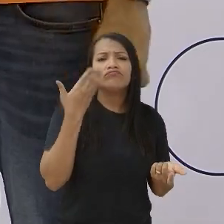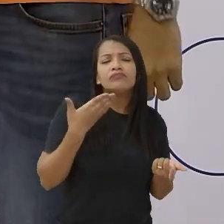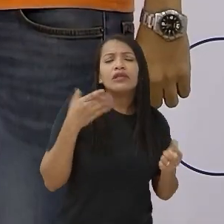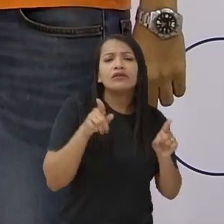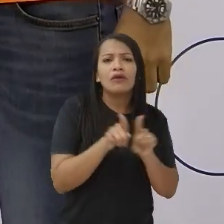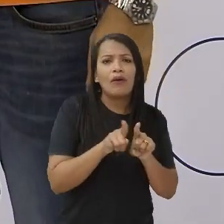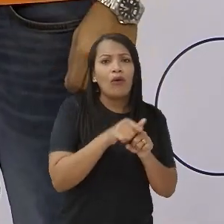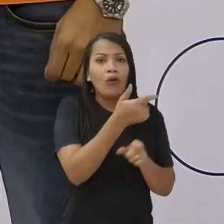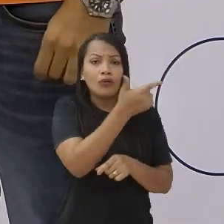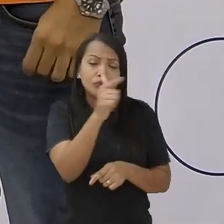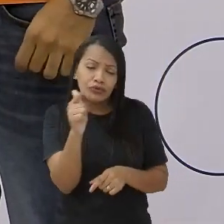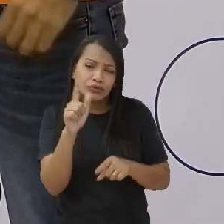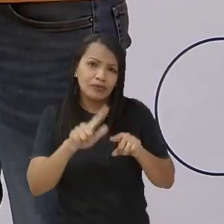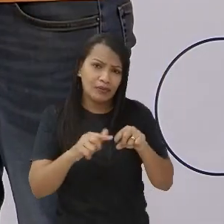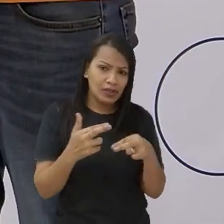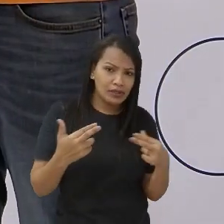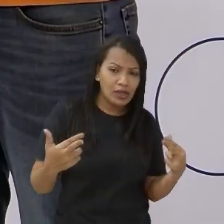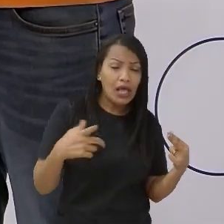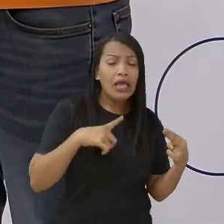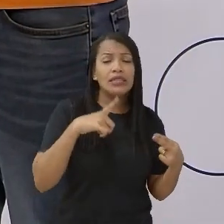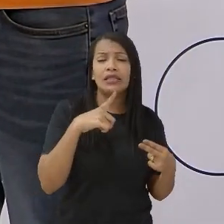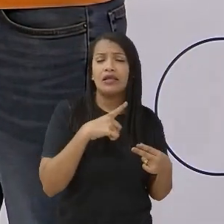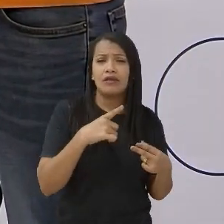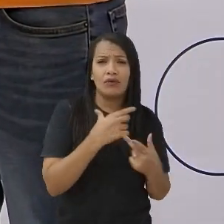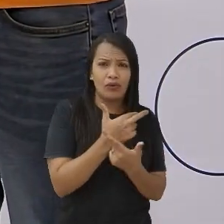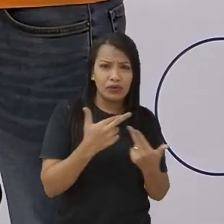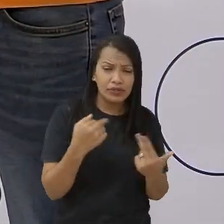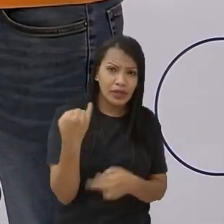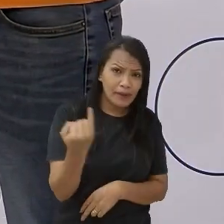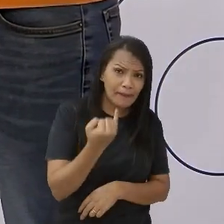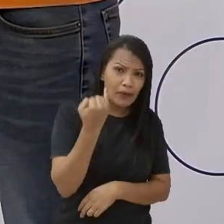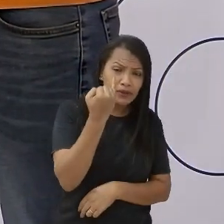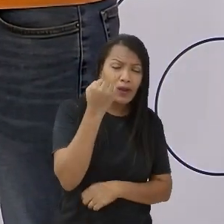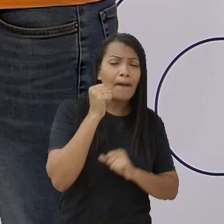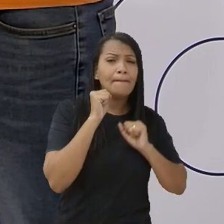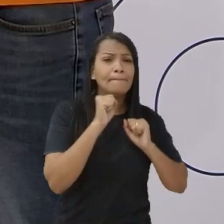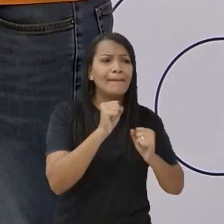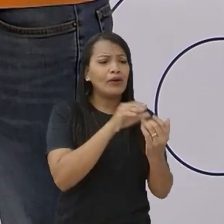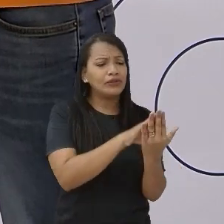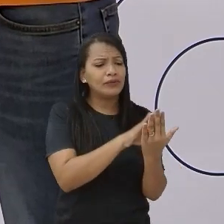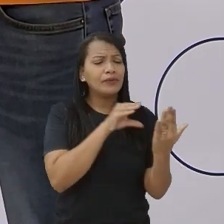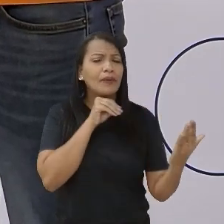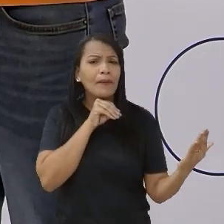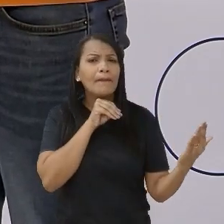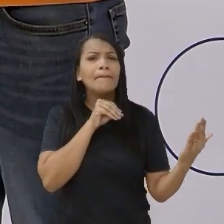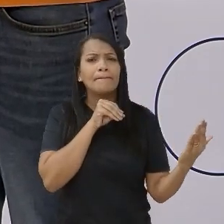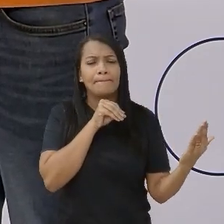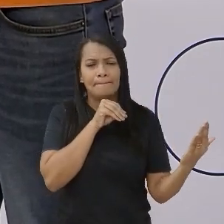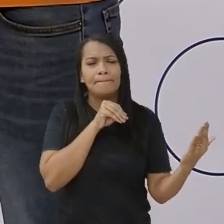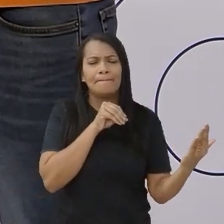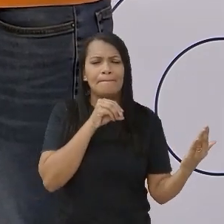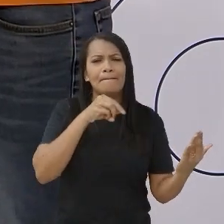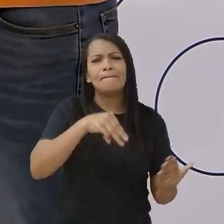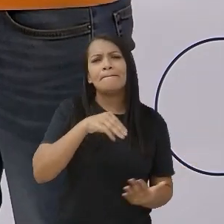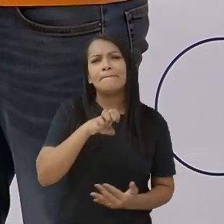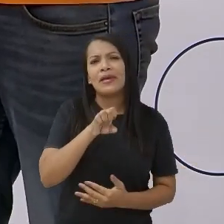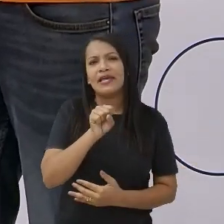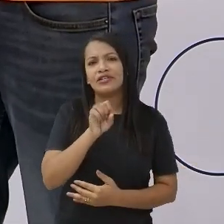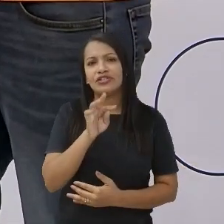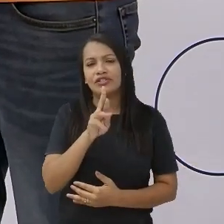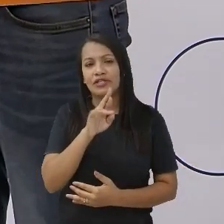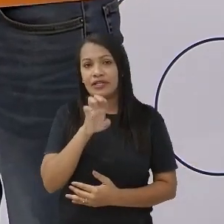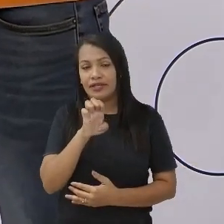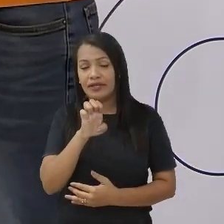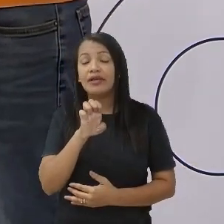materiais, mas aí também tem um ponto-chave. Ela pode se inspirar no mestre Vitalino. Ah, professor, então vai utilizar